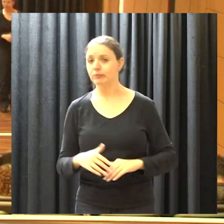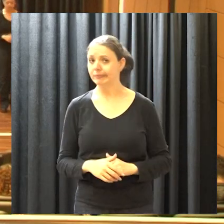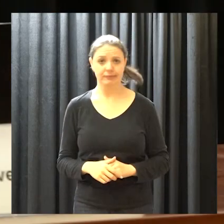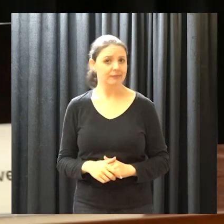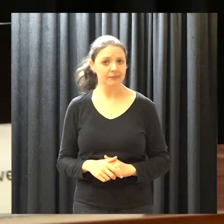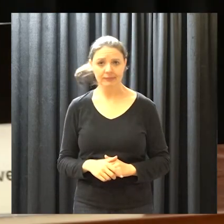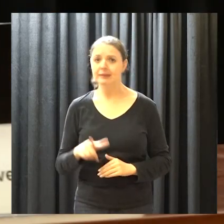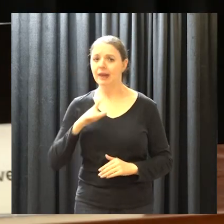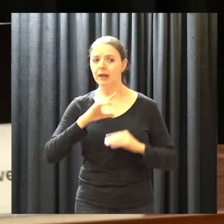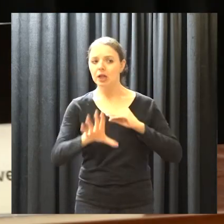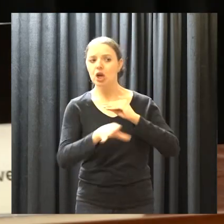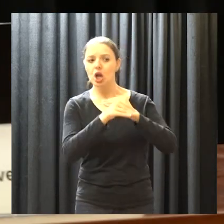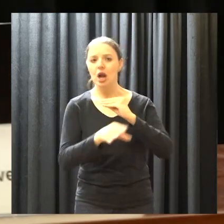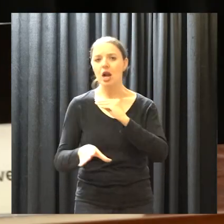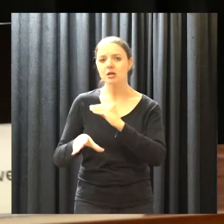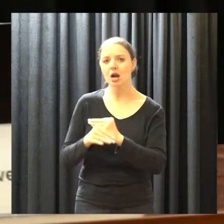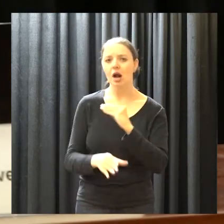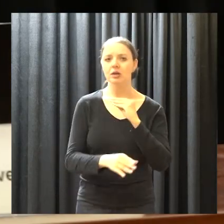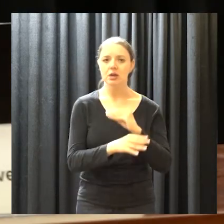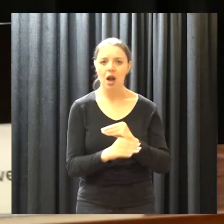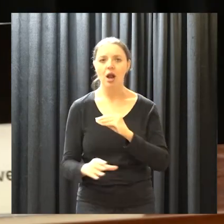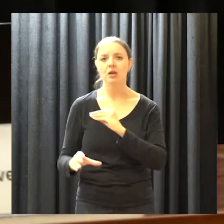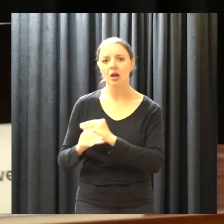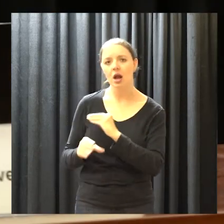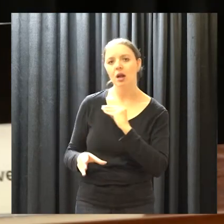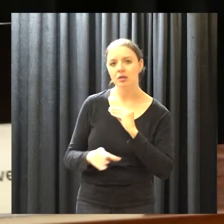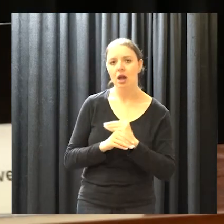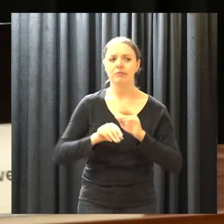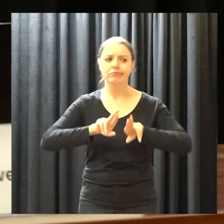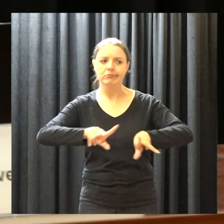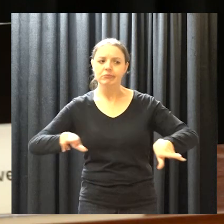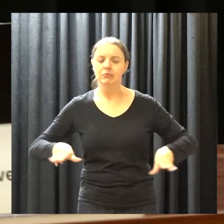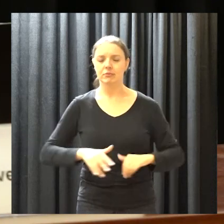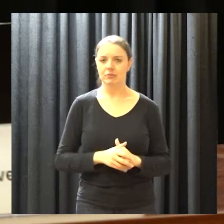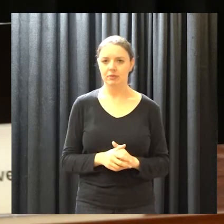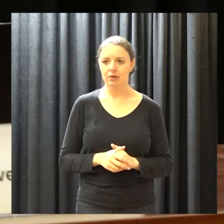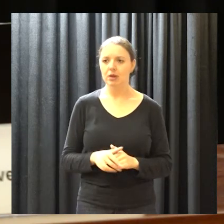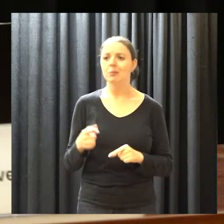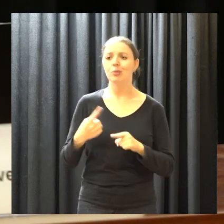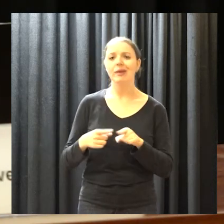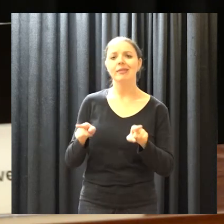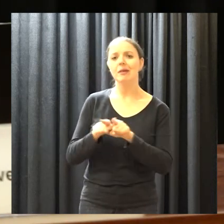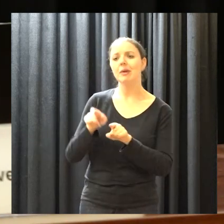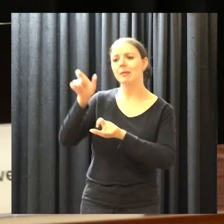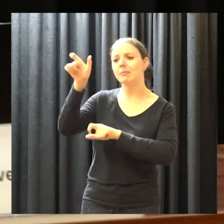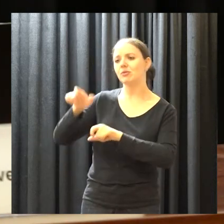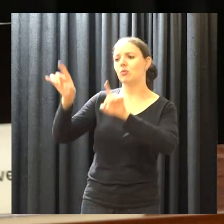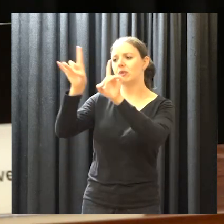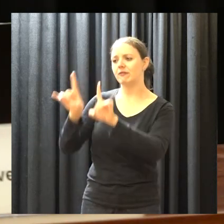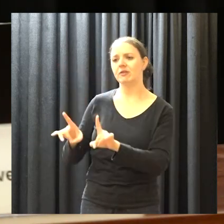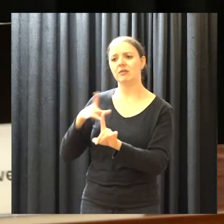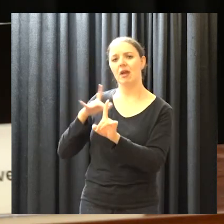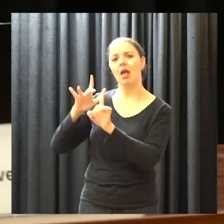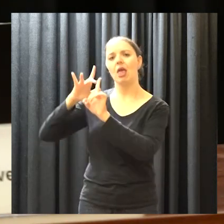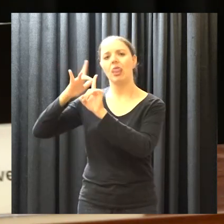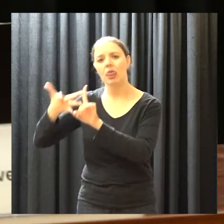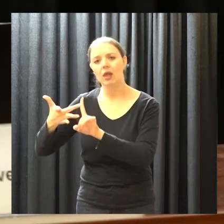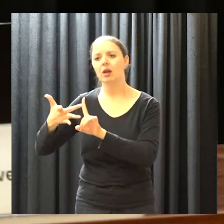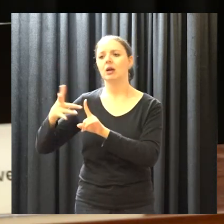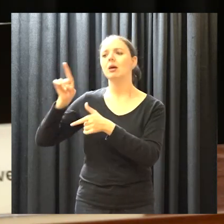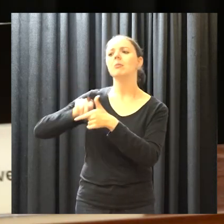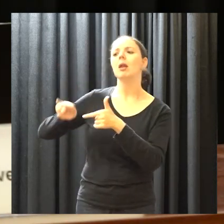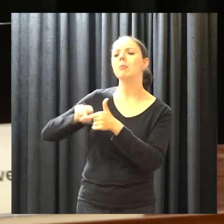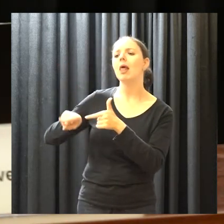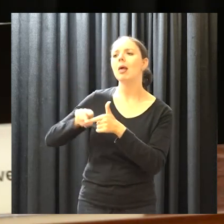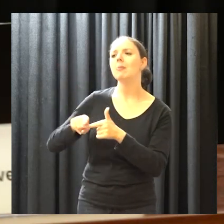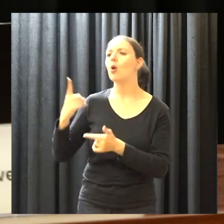Ademais, considerando que o capacitismo, ao se conscrever a deficiência como um problema individual, ao invés de uma questão